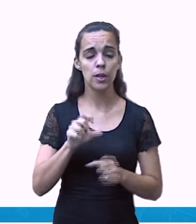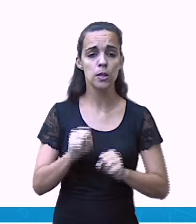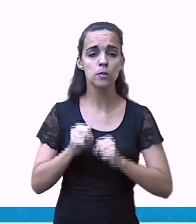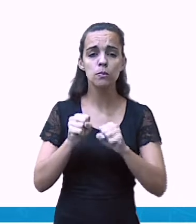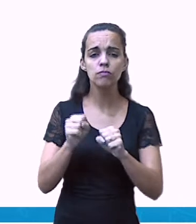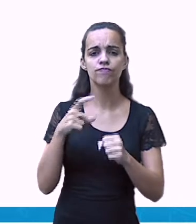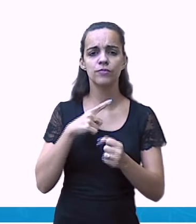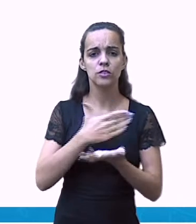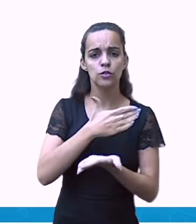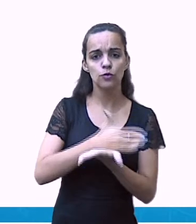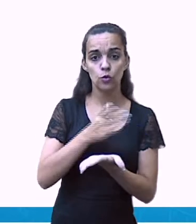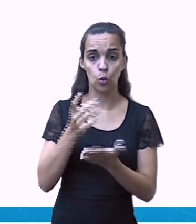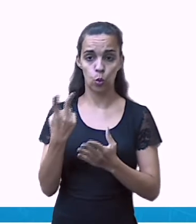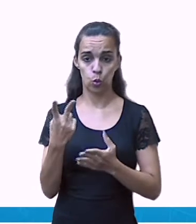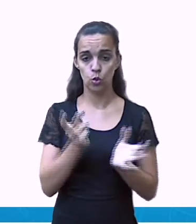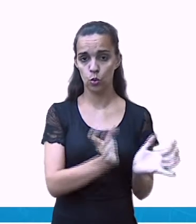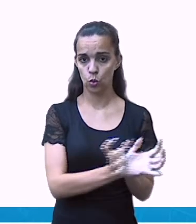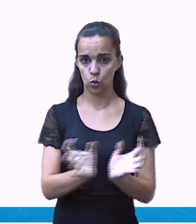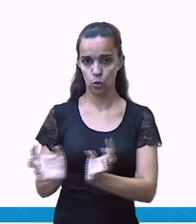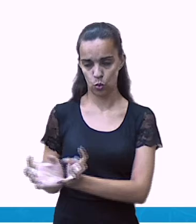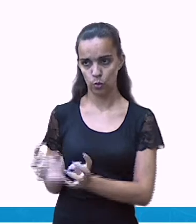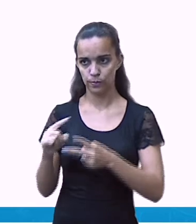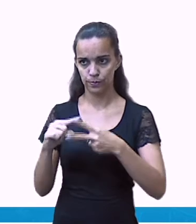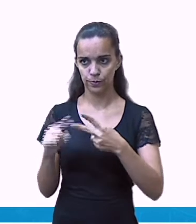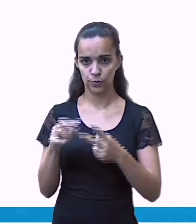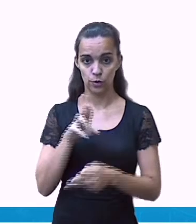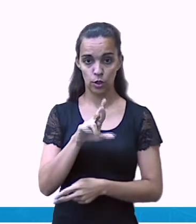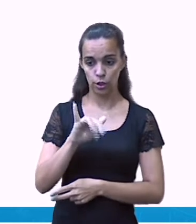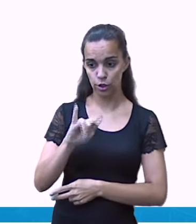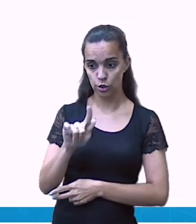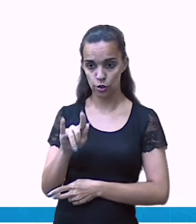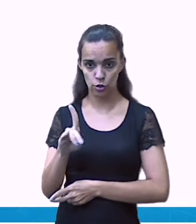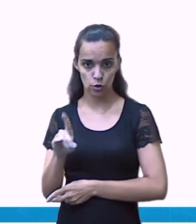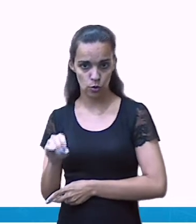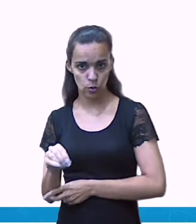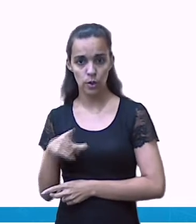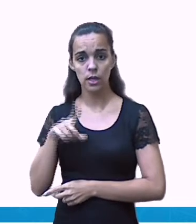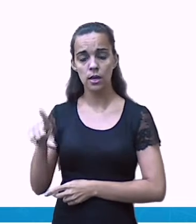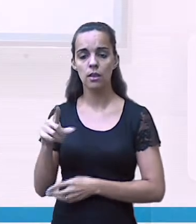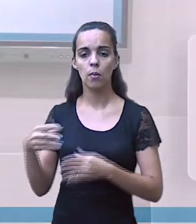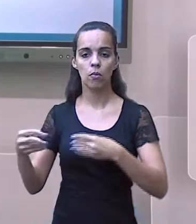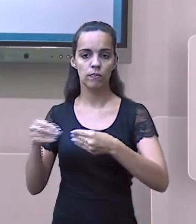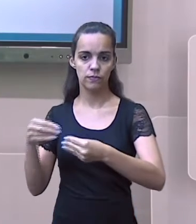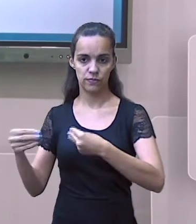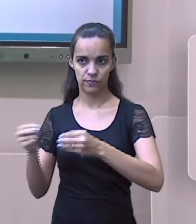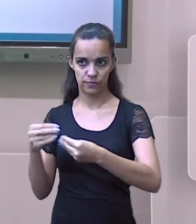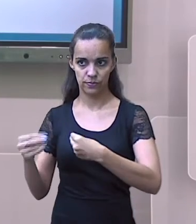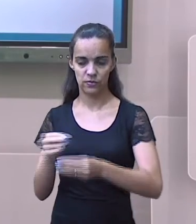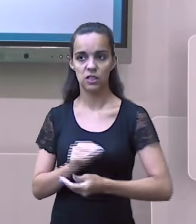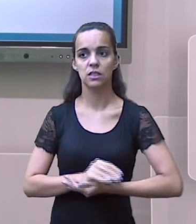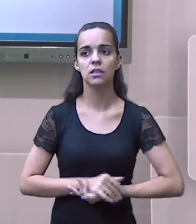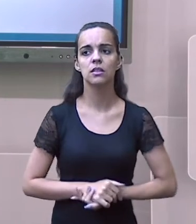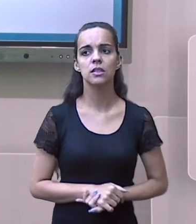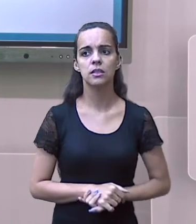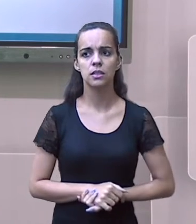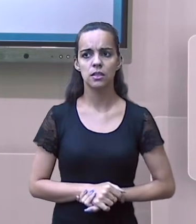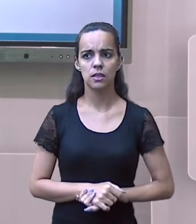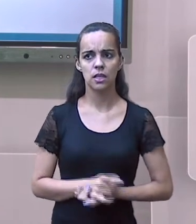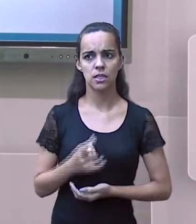ser divididos em dois tipos. Nós temos aí os rígidos e os flexíveis.